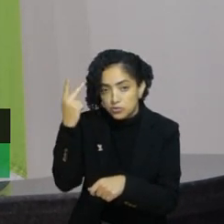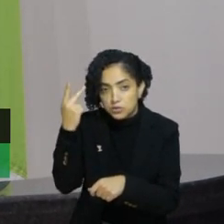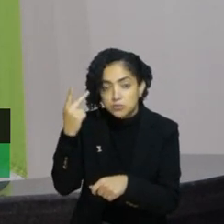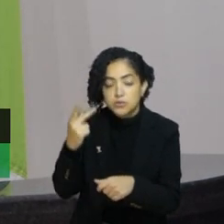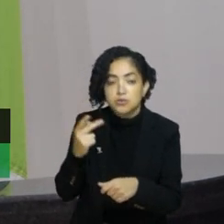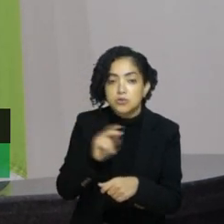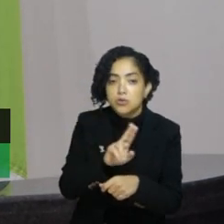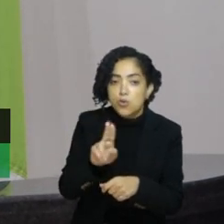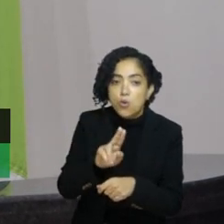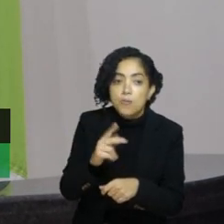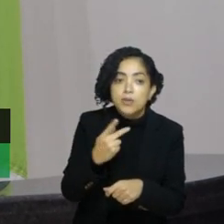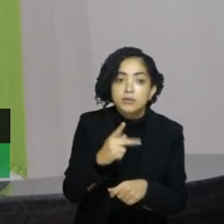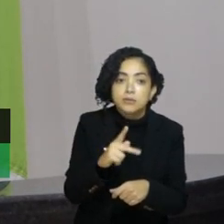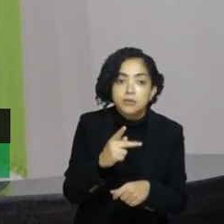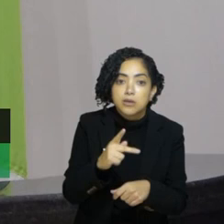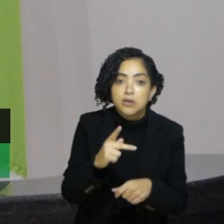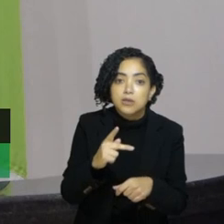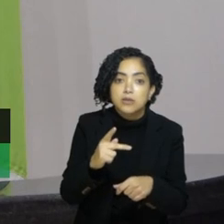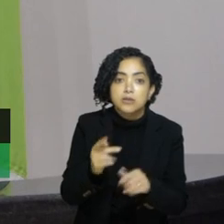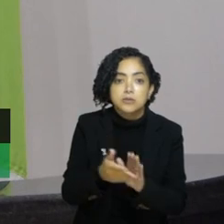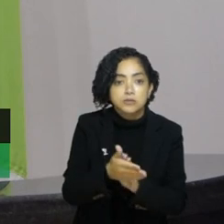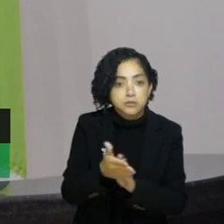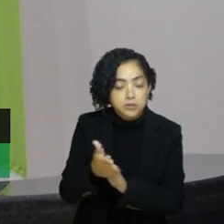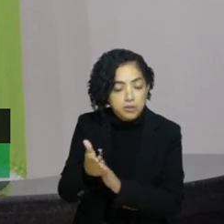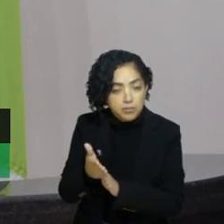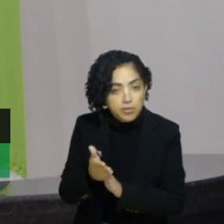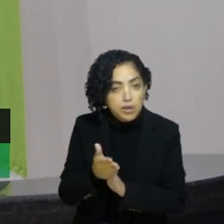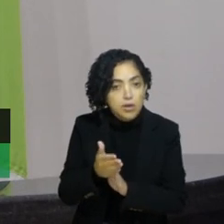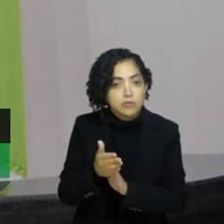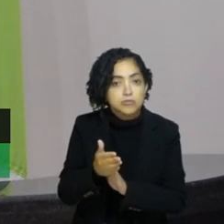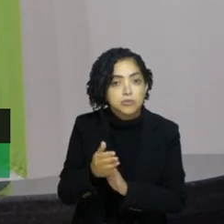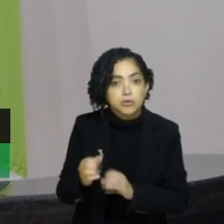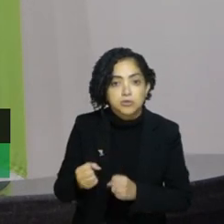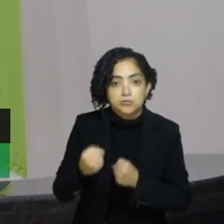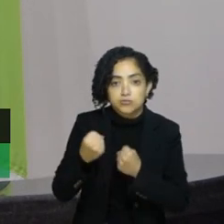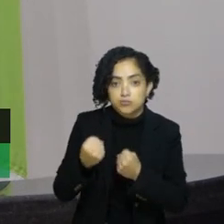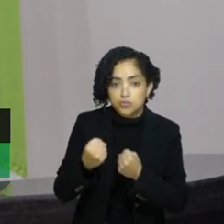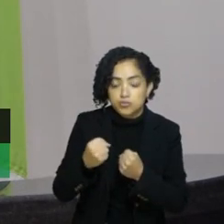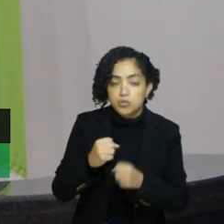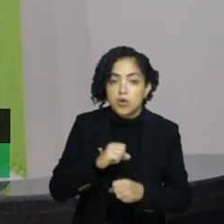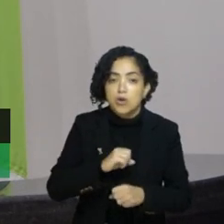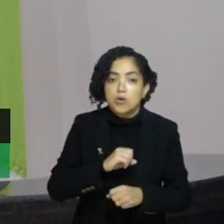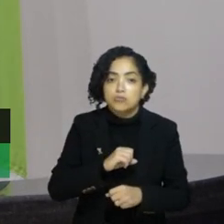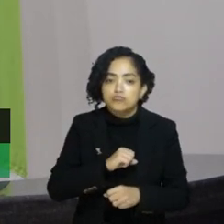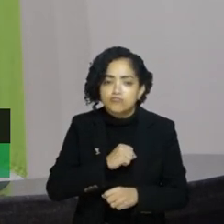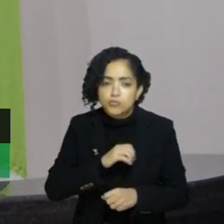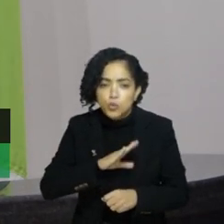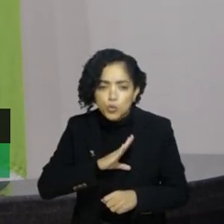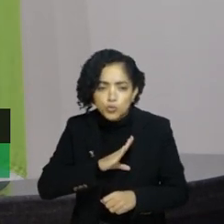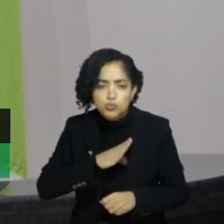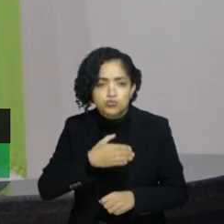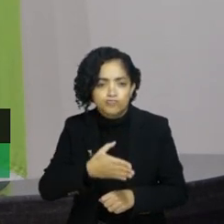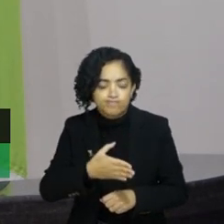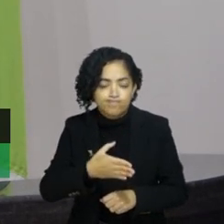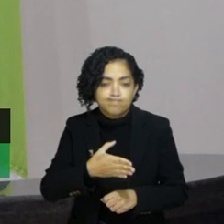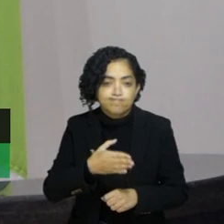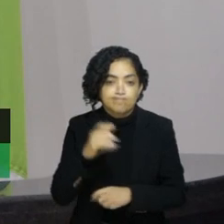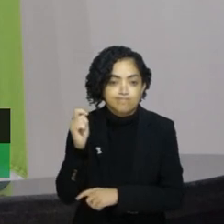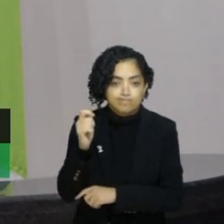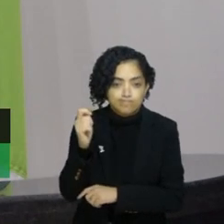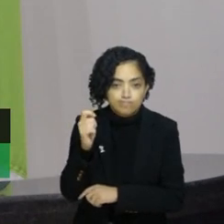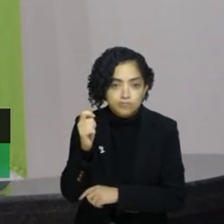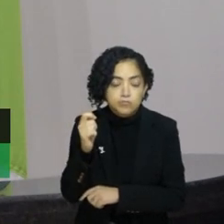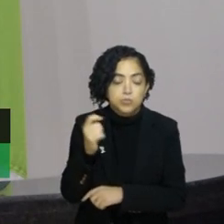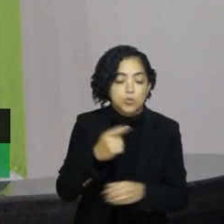nomes, eu aplaudo com todas as forças da minha alma todos os guerreiros e guerreiras de Eldorado do Sul.